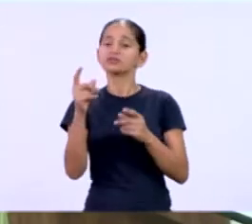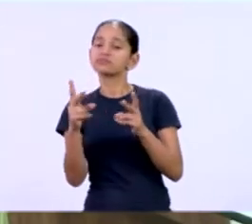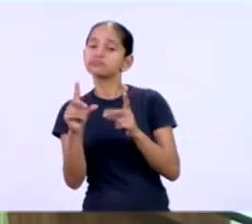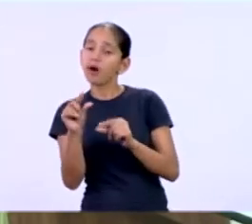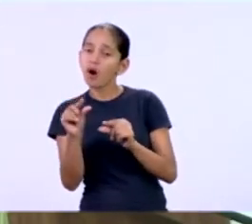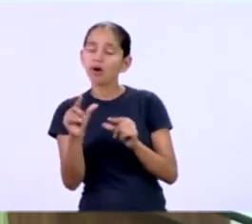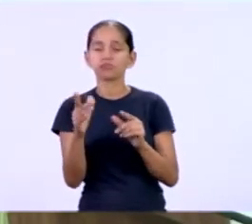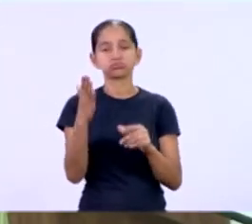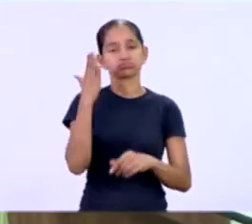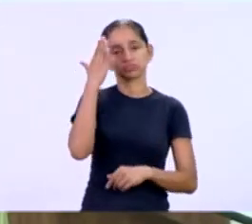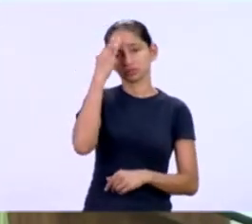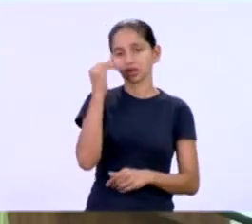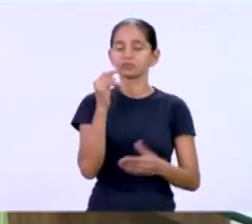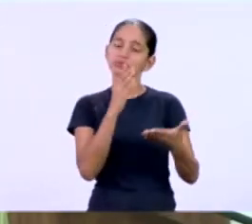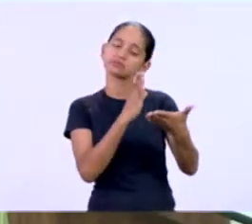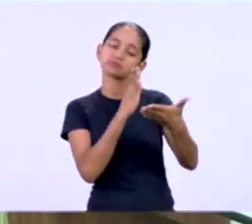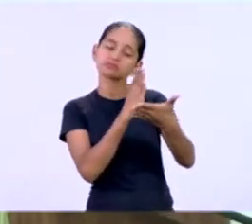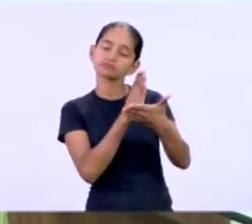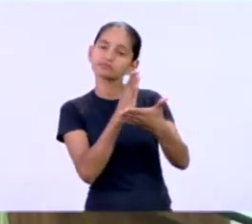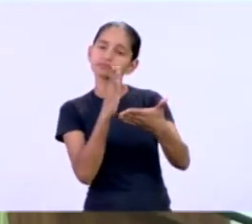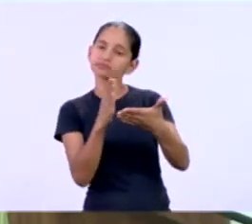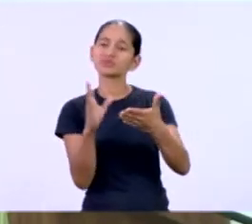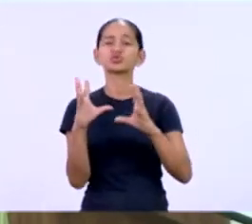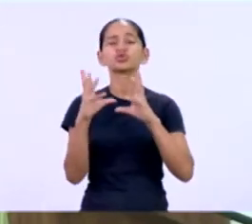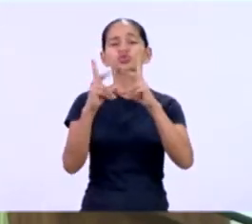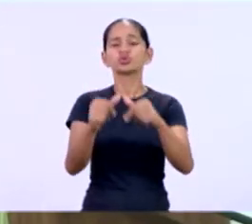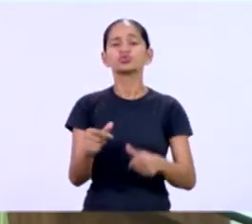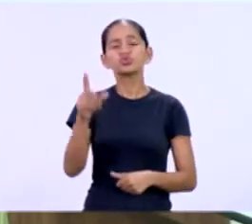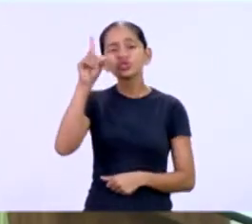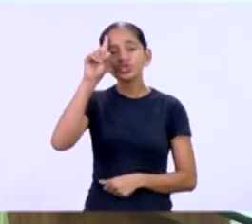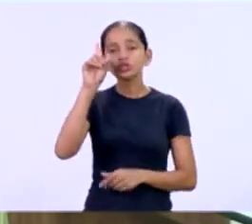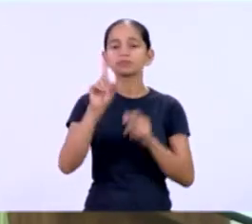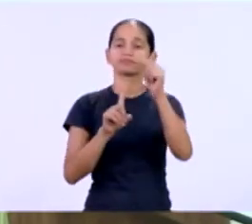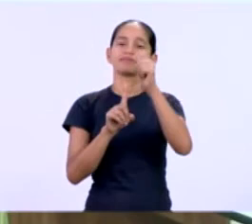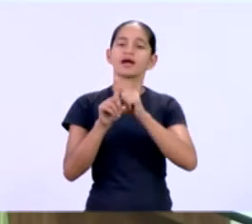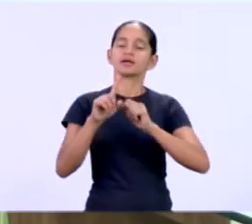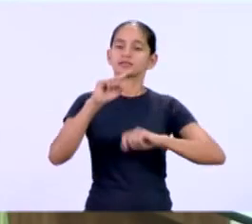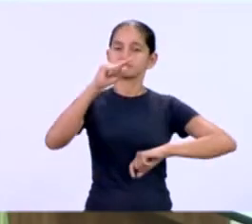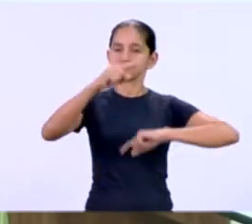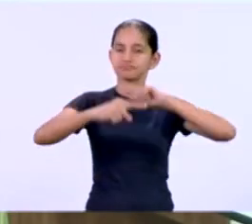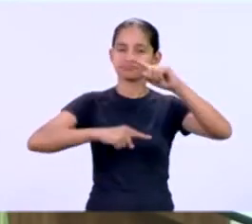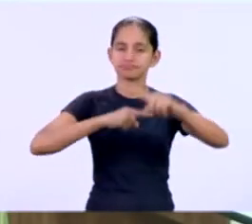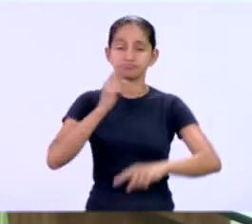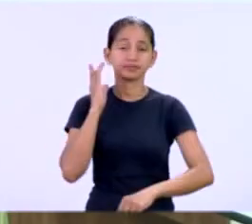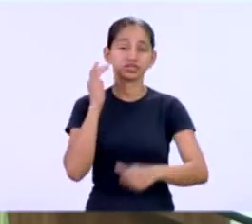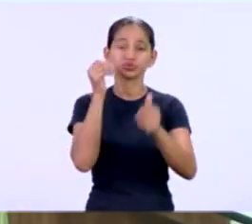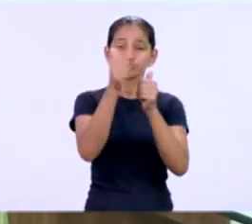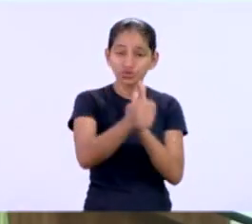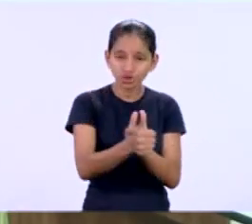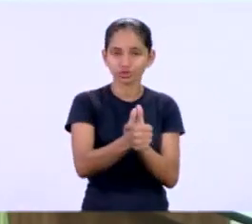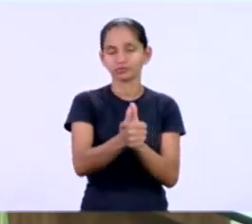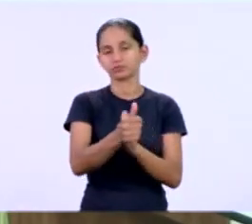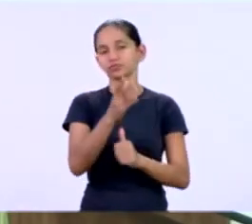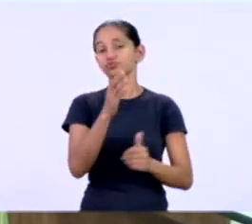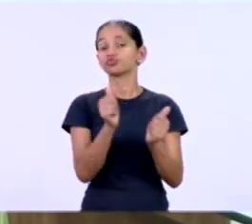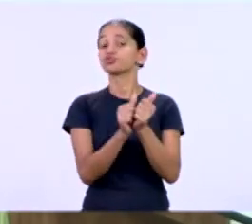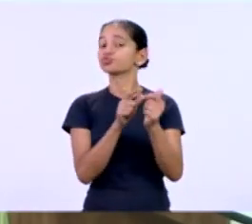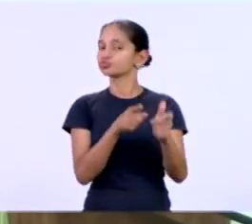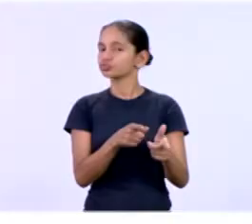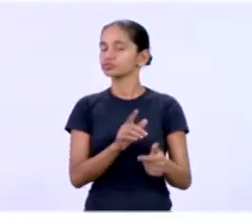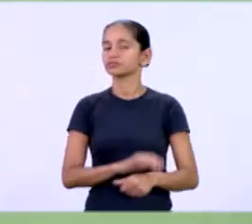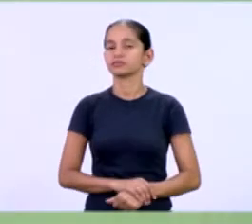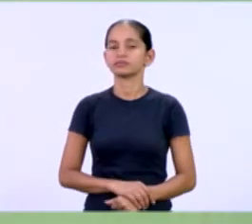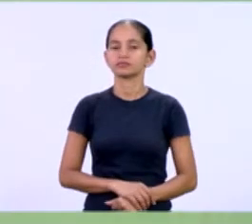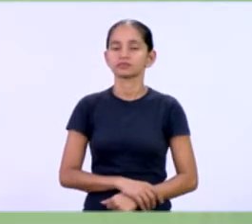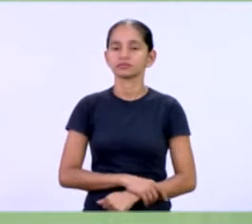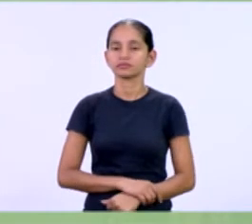ter aí esse controle diário de caixa para você manter um controle eficiente da organização, ok?